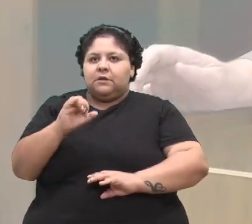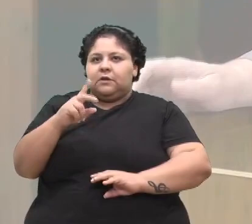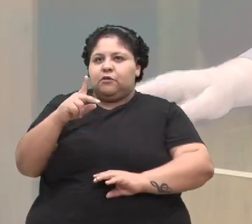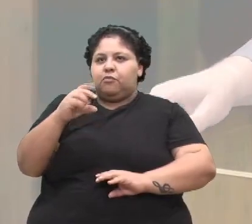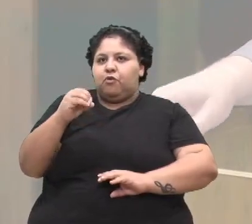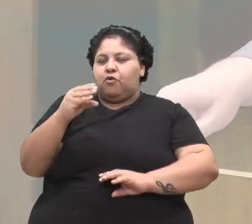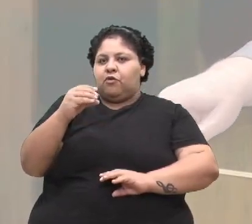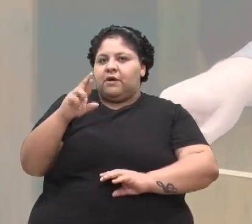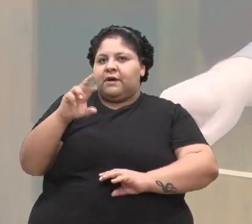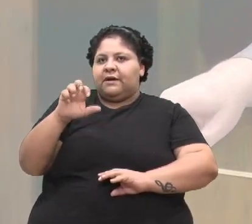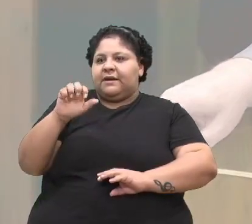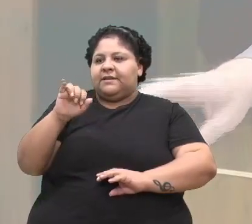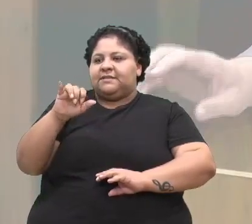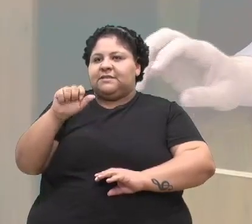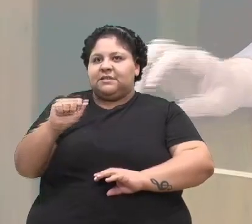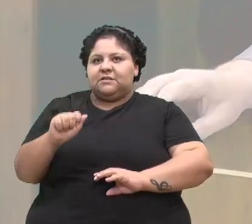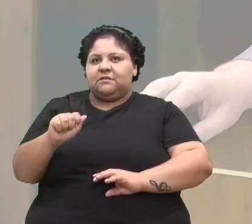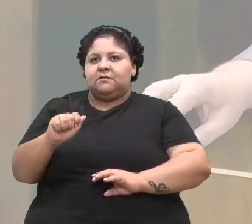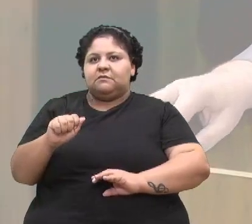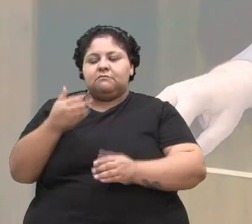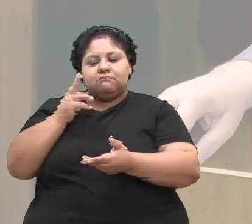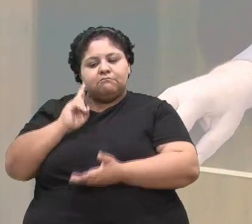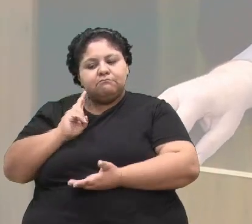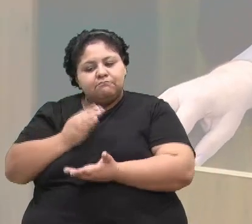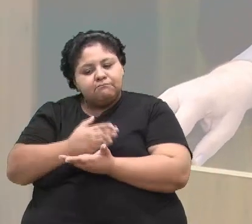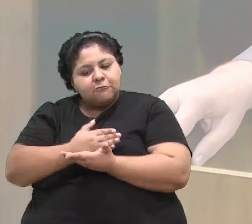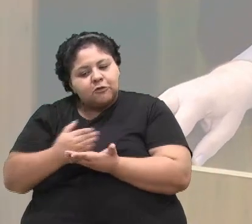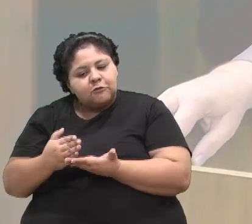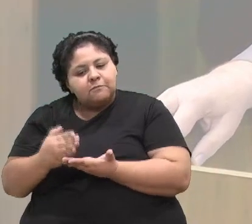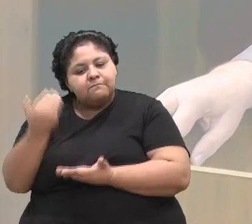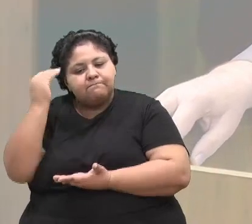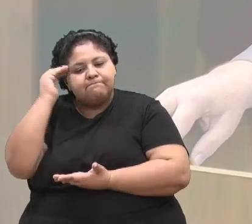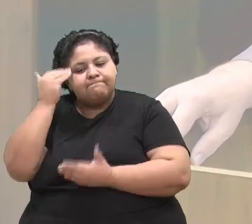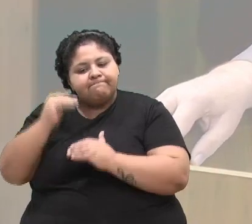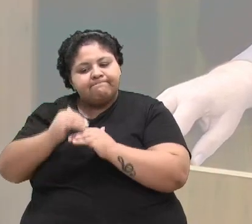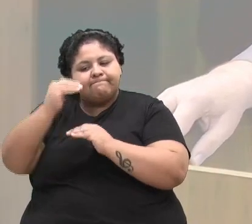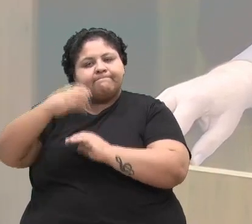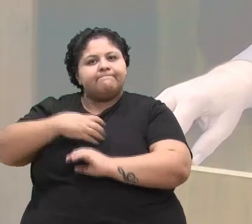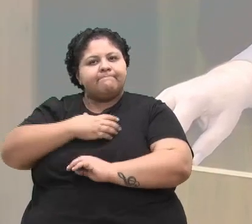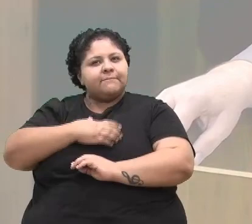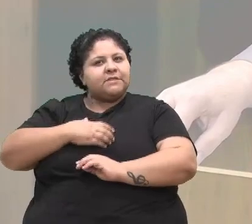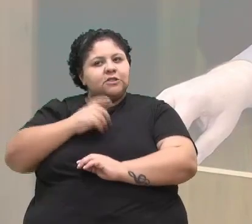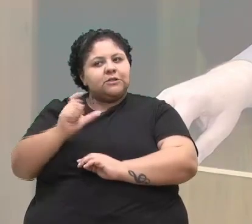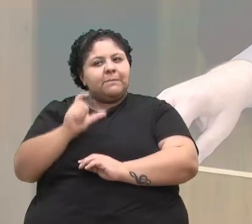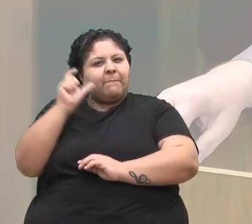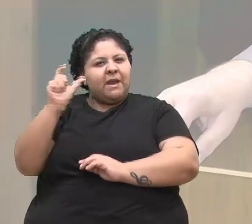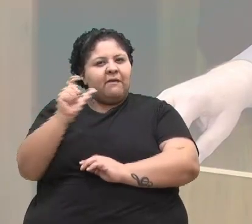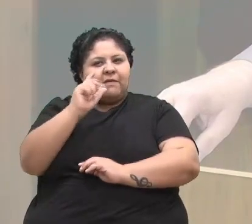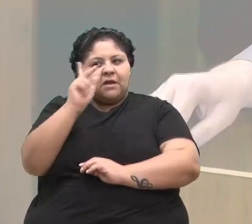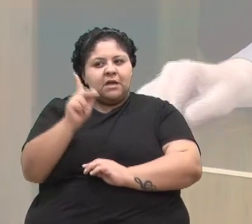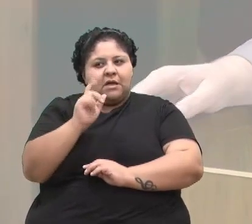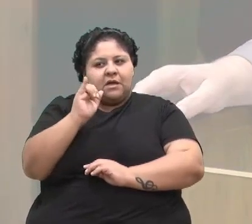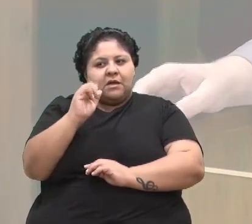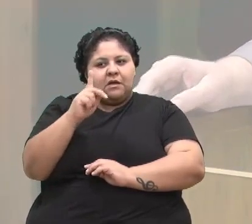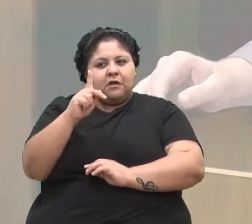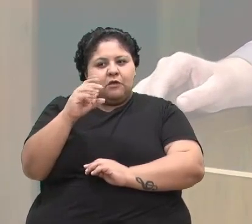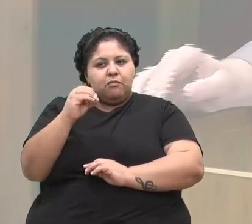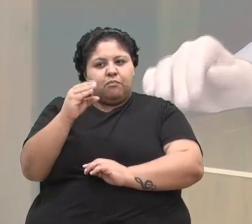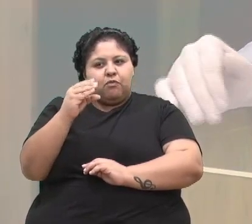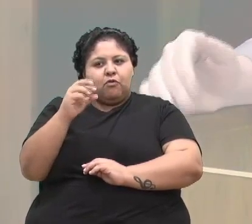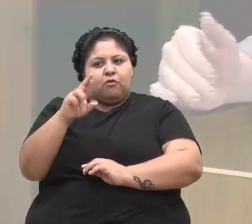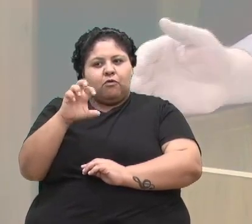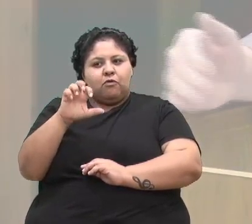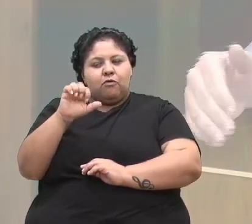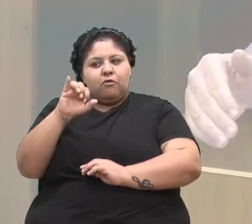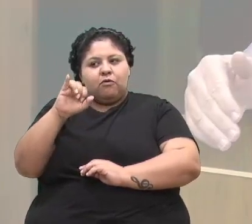lidava muito com isso, mas estou começando a entender mais o sentido da palavra hipocrisia. Que é quando eu digo, mas depois digo